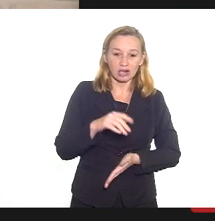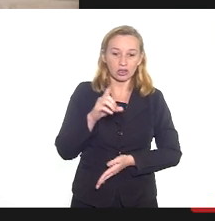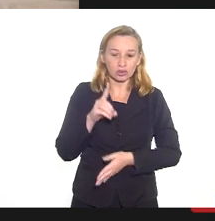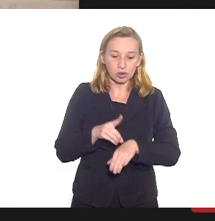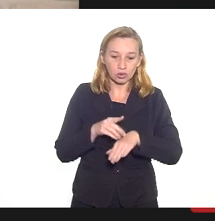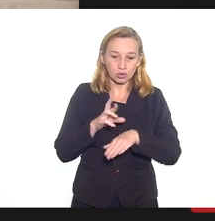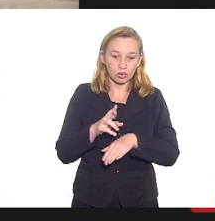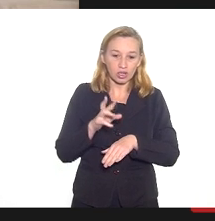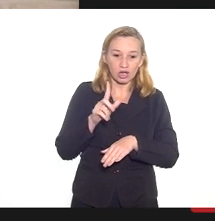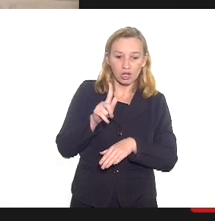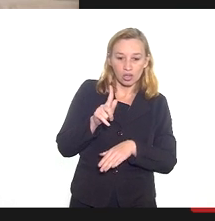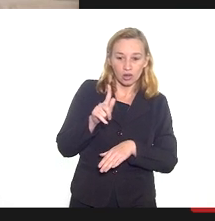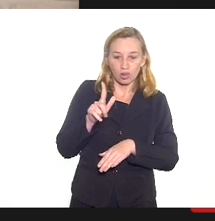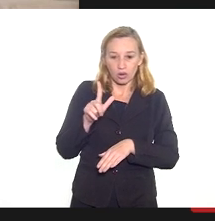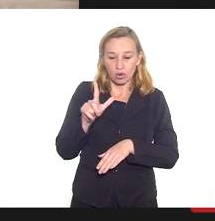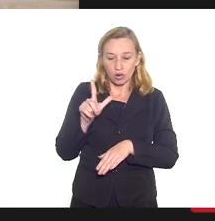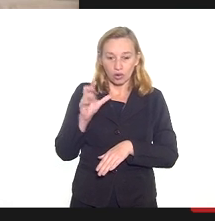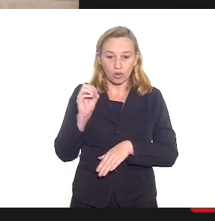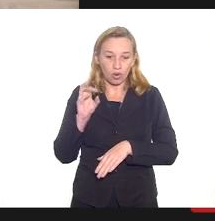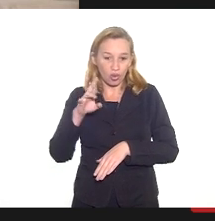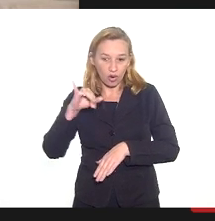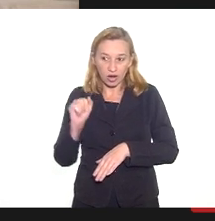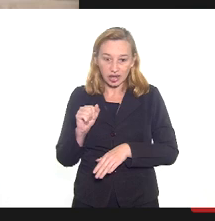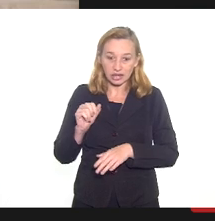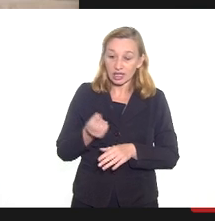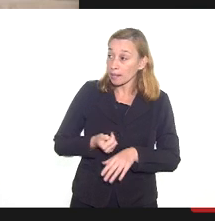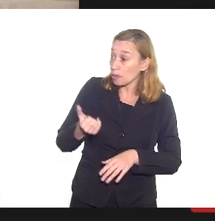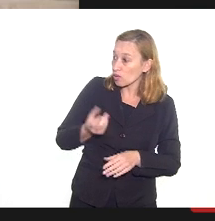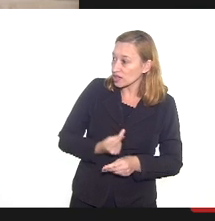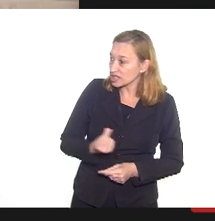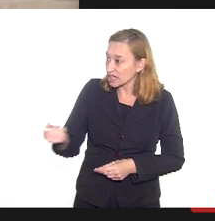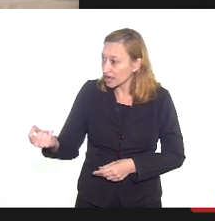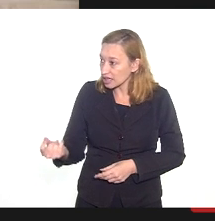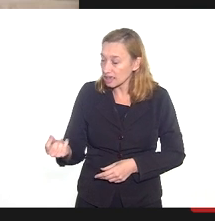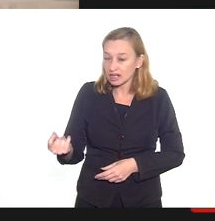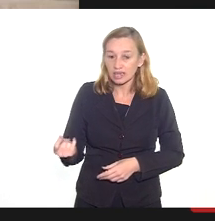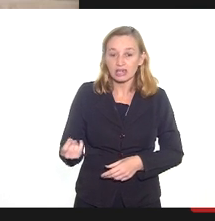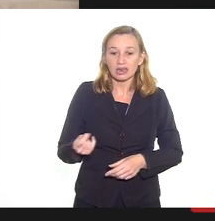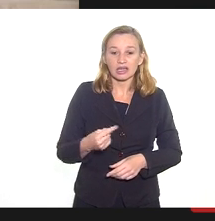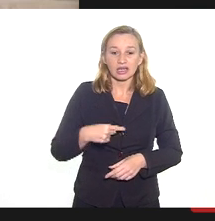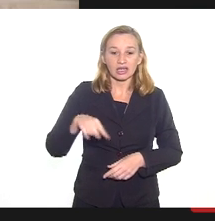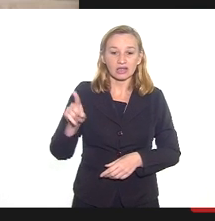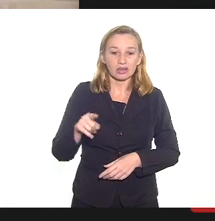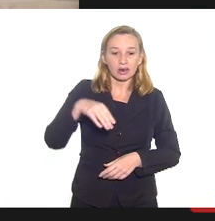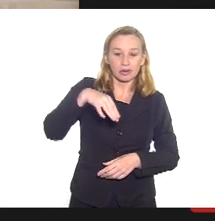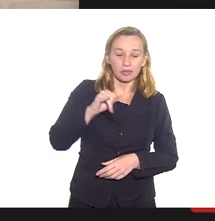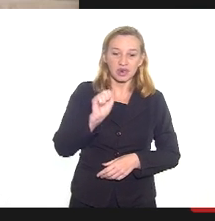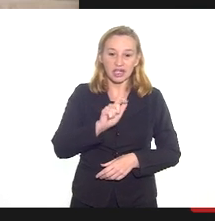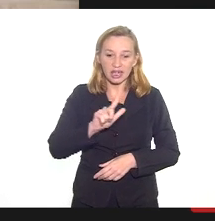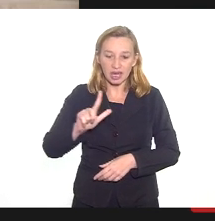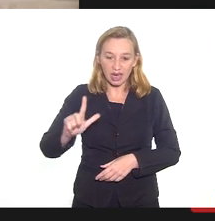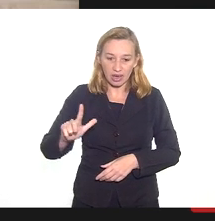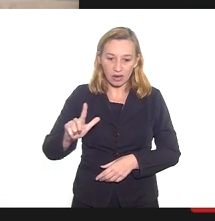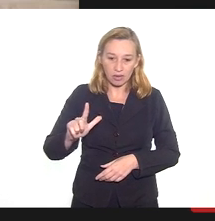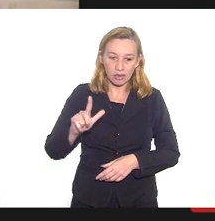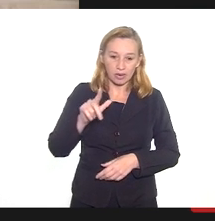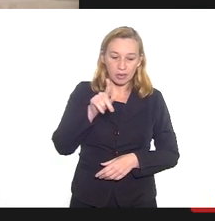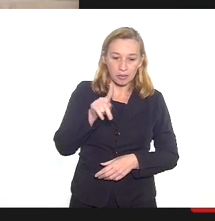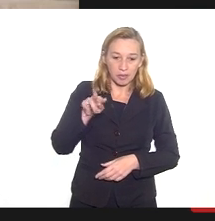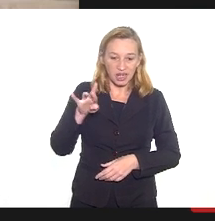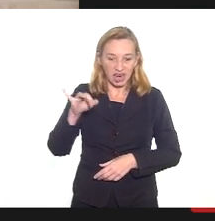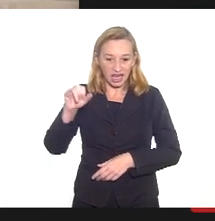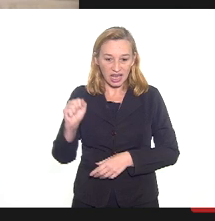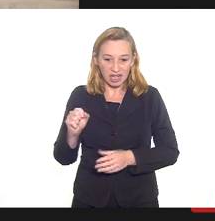doutora Glória, que me informou que daqui a pouco vai ter que se ausentar, porque ela vai estar indo para Miguel Pereira inaugurar um equipamento